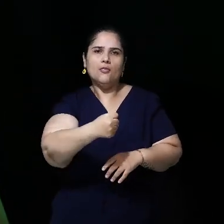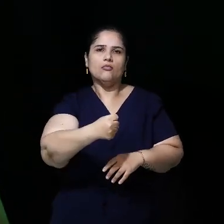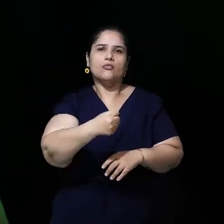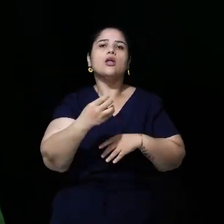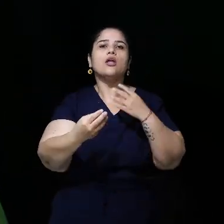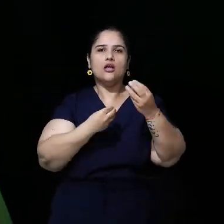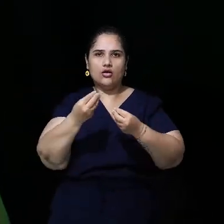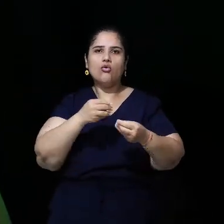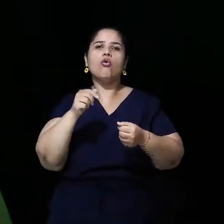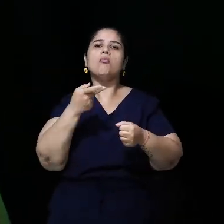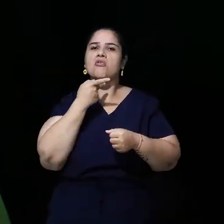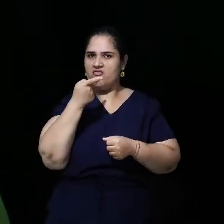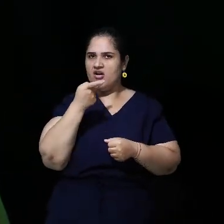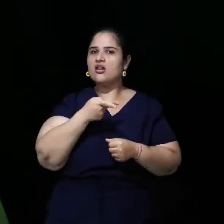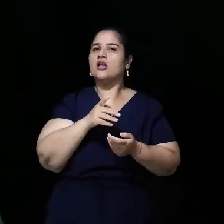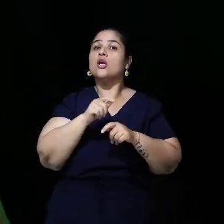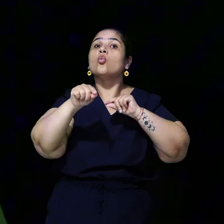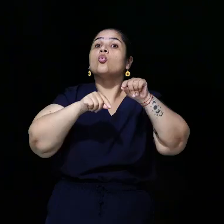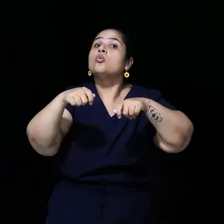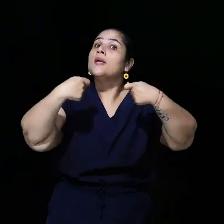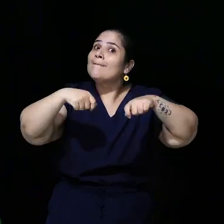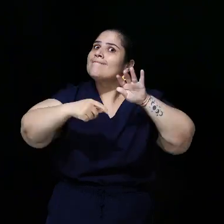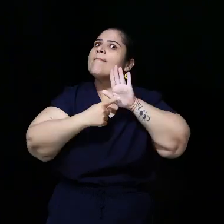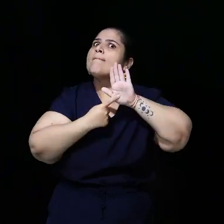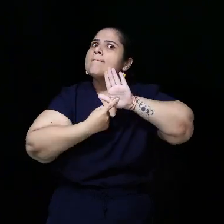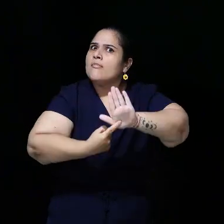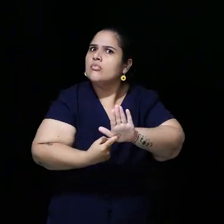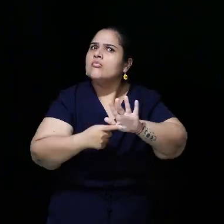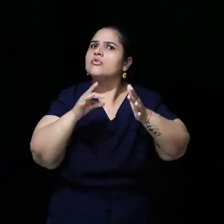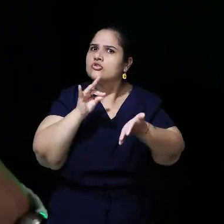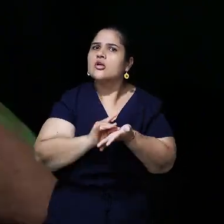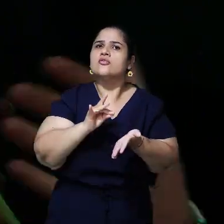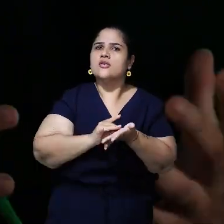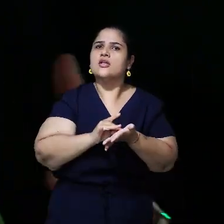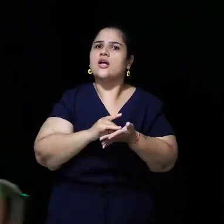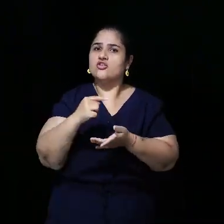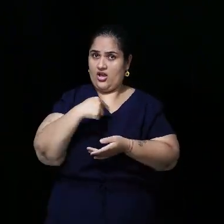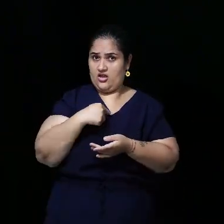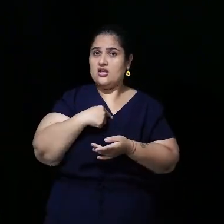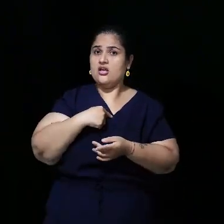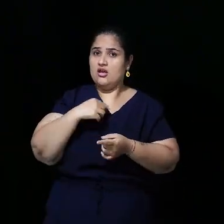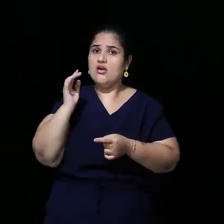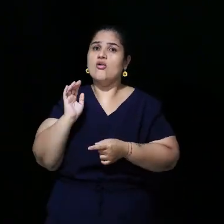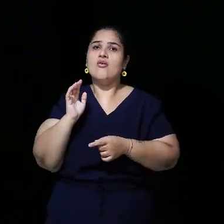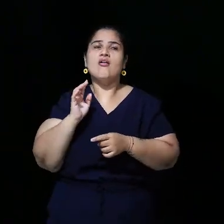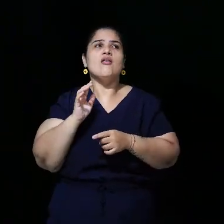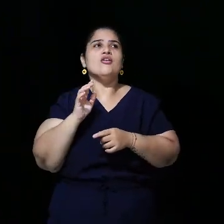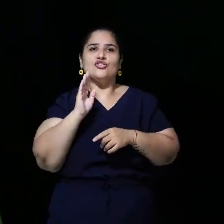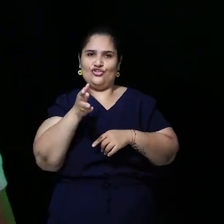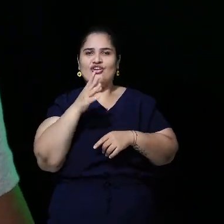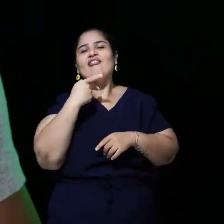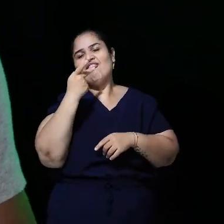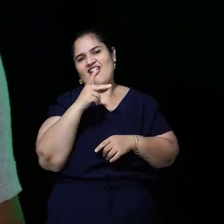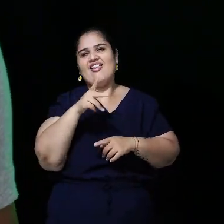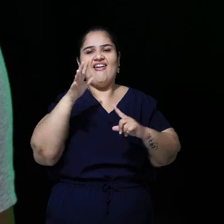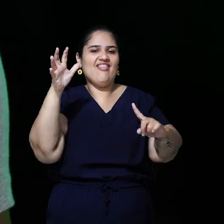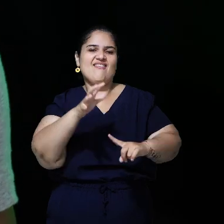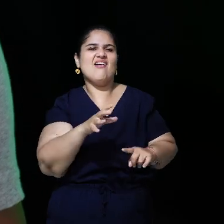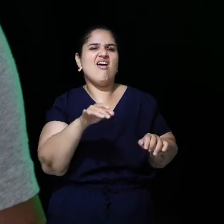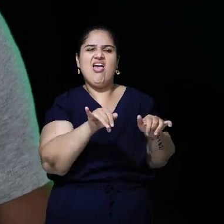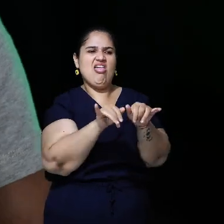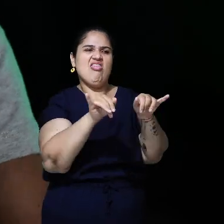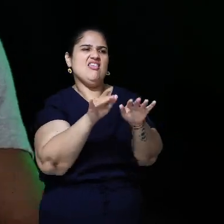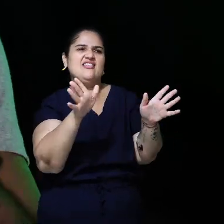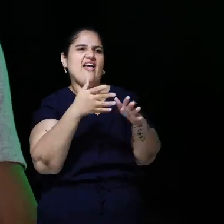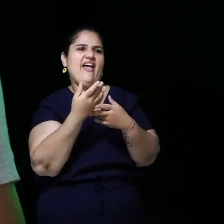o que tem que ser enfatizado é que isso não é... Eu já fui uma pessoa de falar que a depressão era frescura. Que doença mental ali,